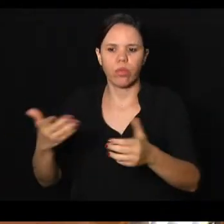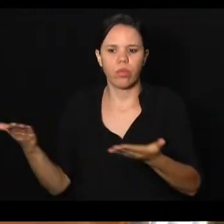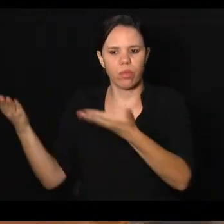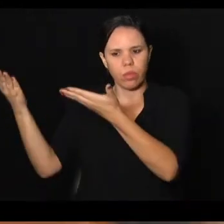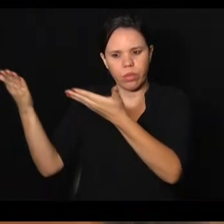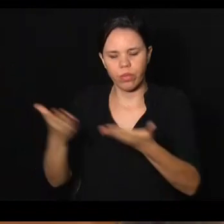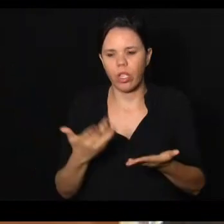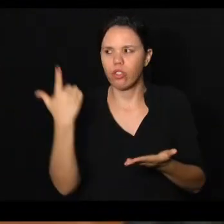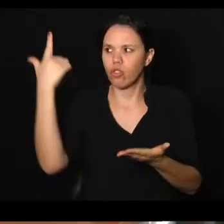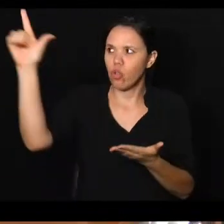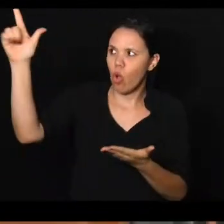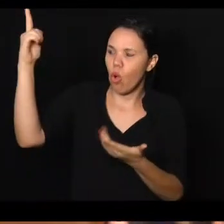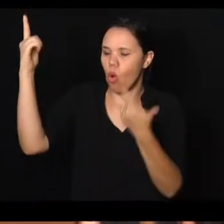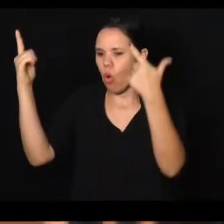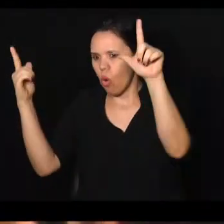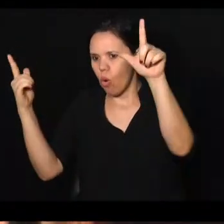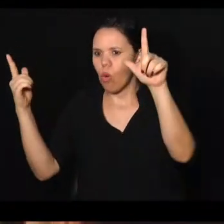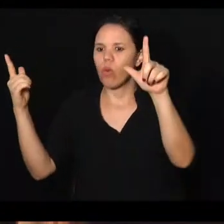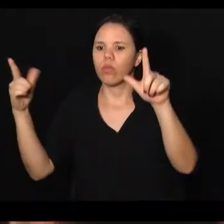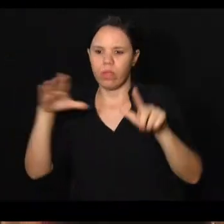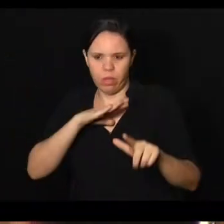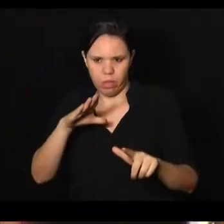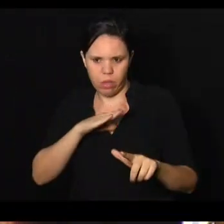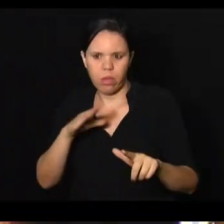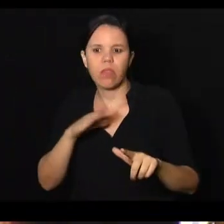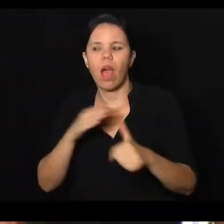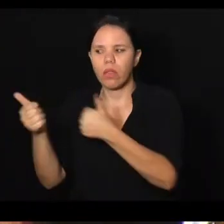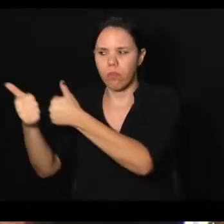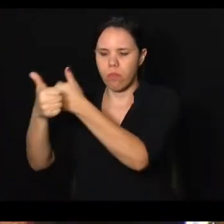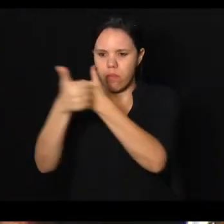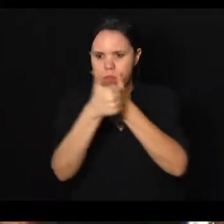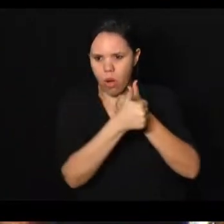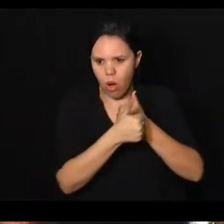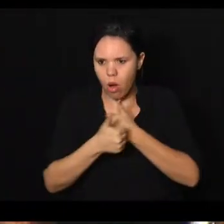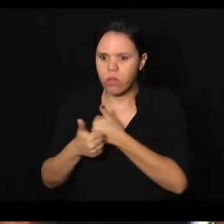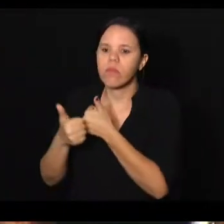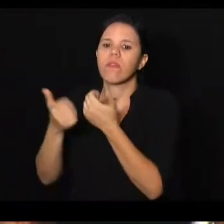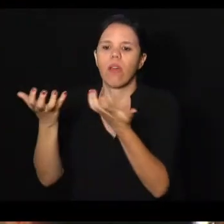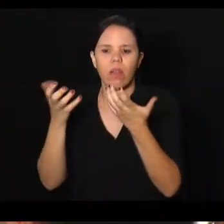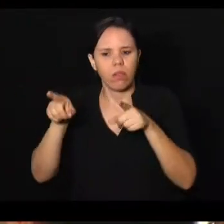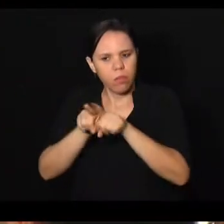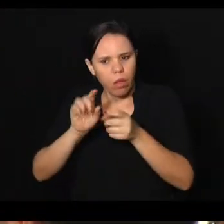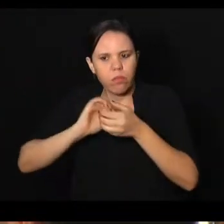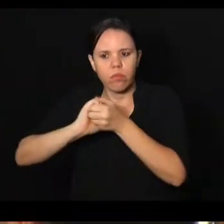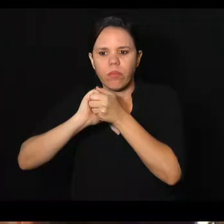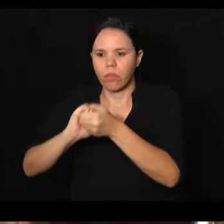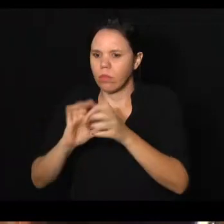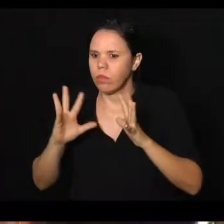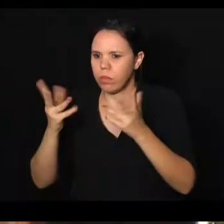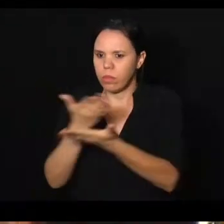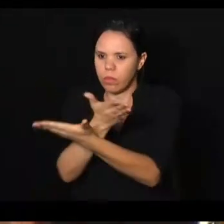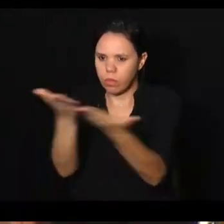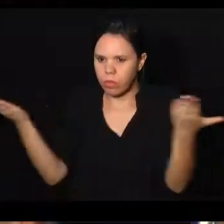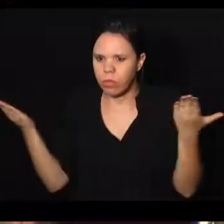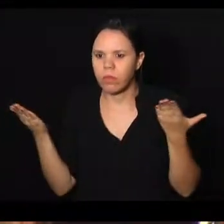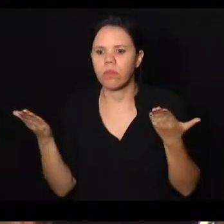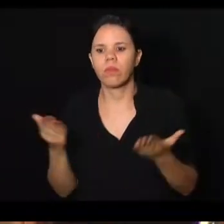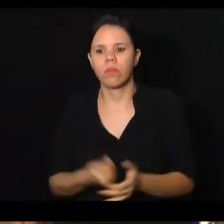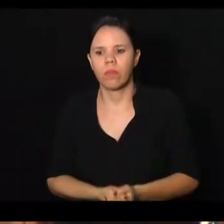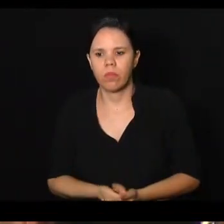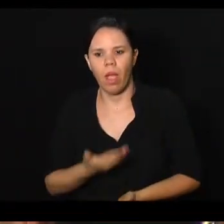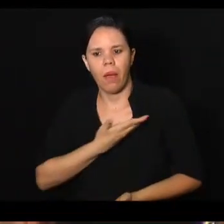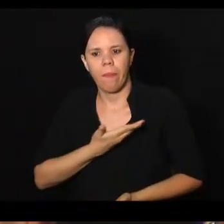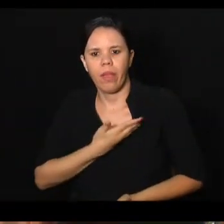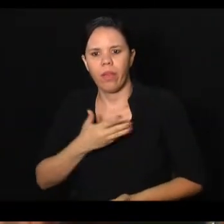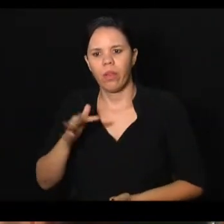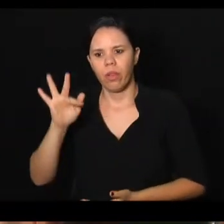de outras cidades vizinhas, e eu quero também cumprimentar todos vocês, nosso amigo